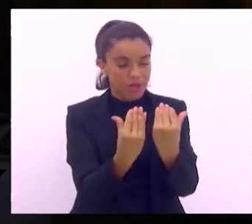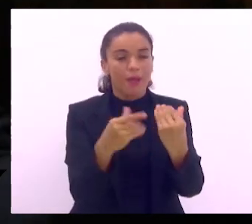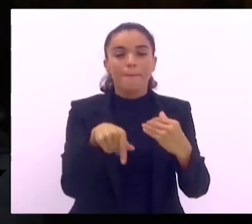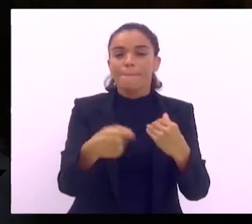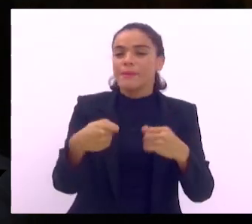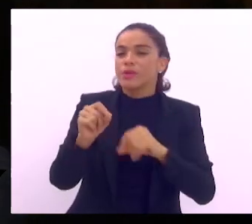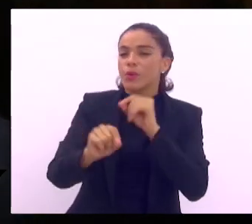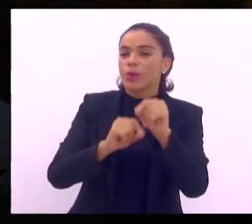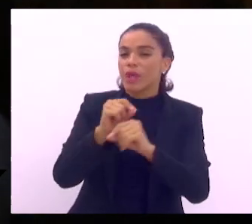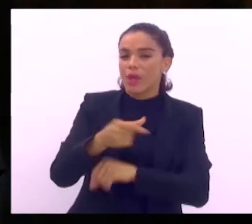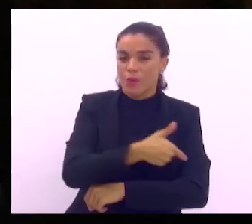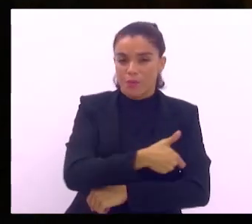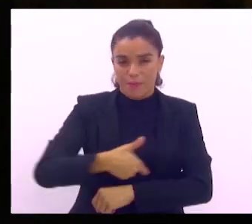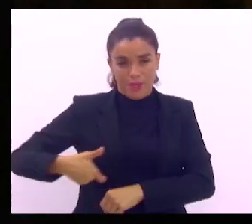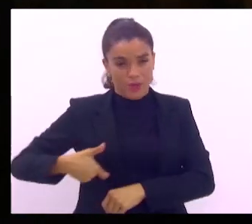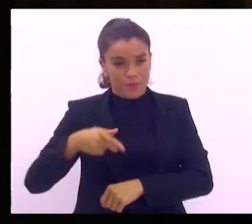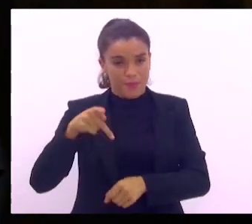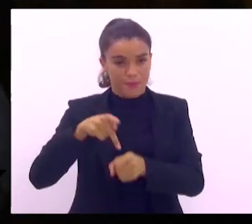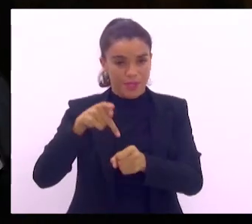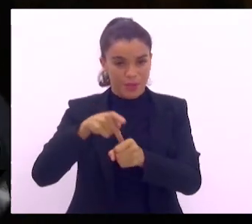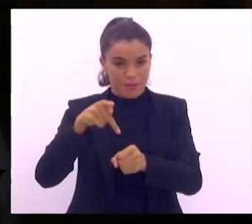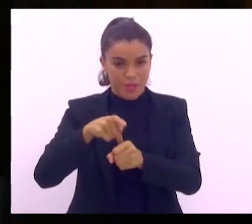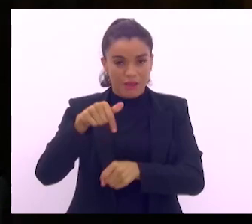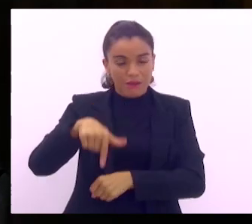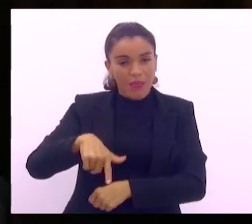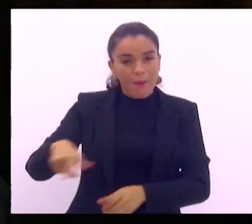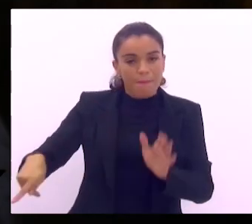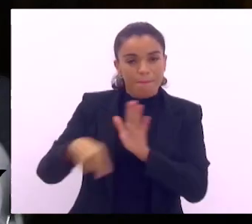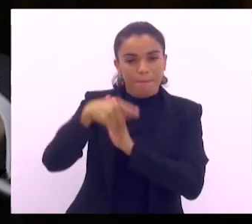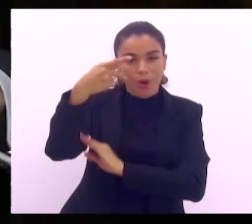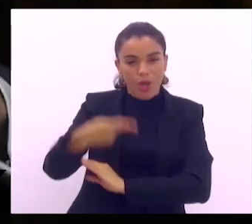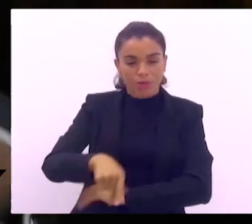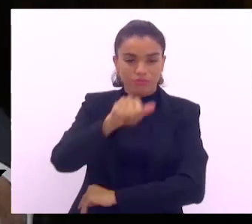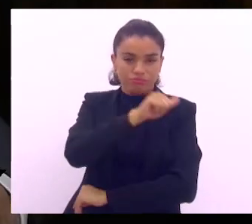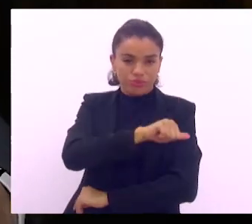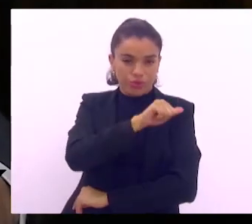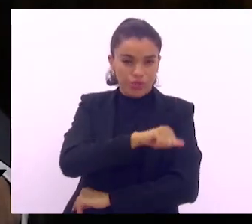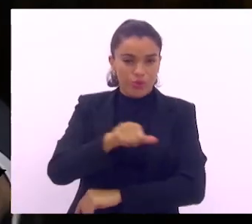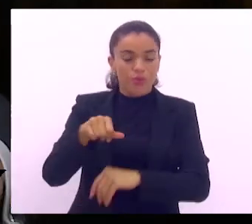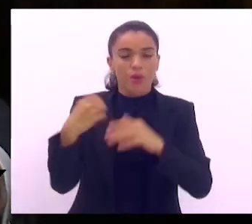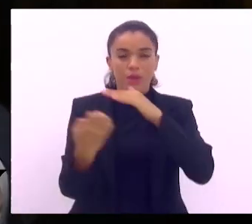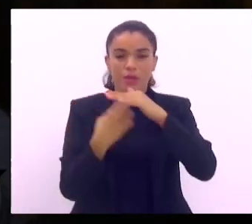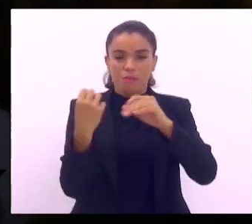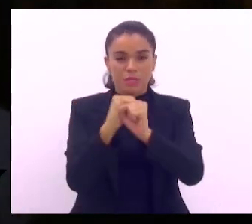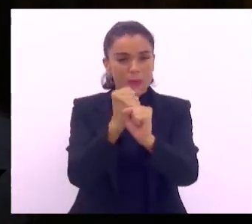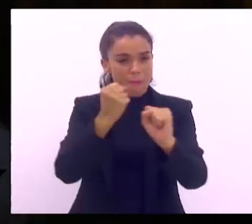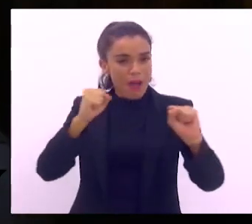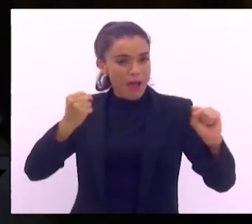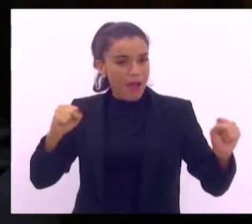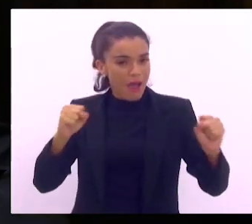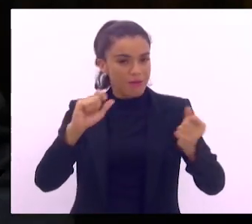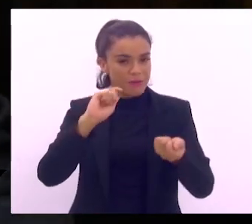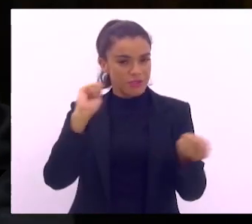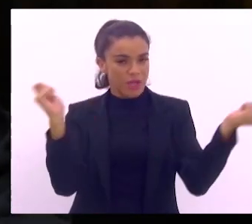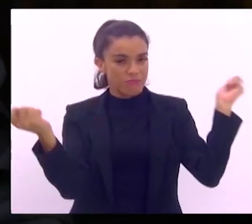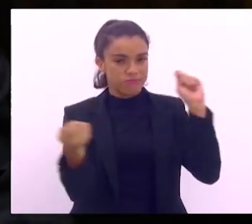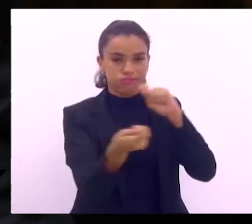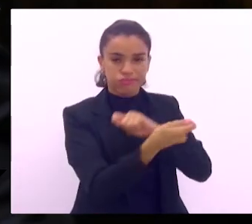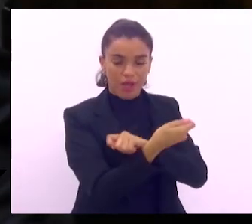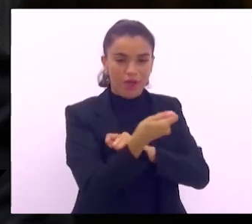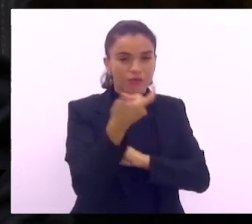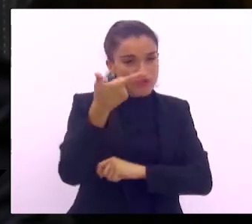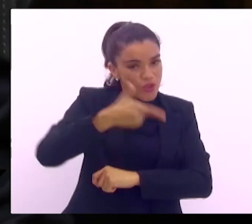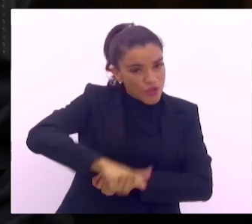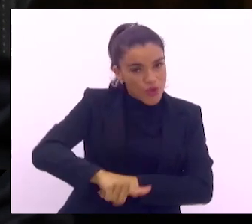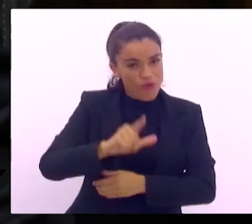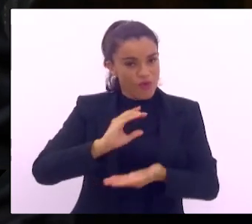ter um patrocínio da Petrobras, que aqui está uma empresa gigante, hoje virou a chave, voltou a